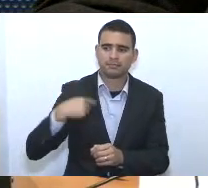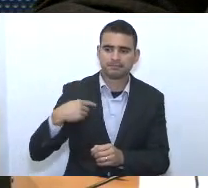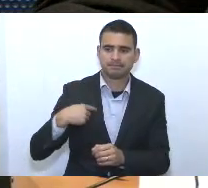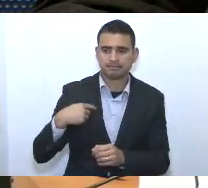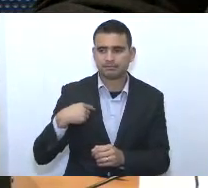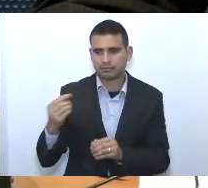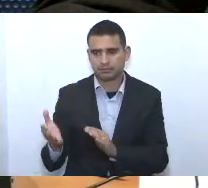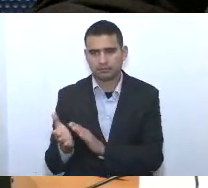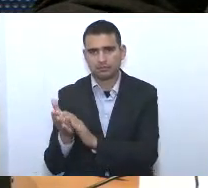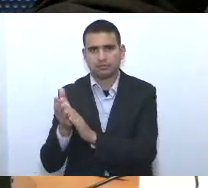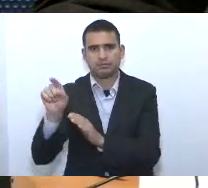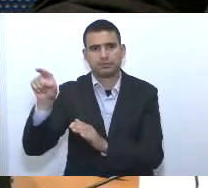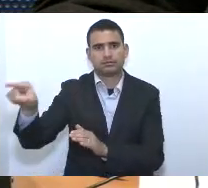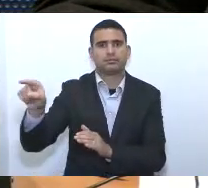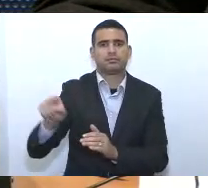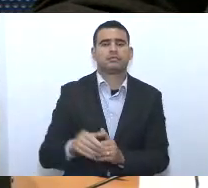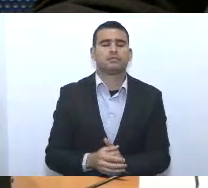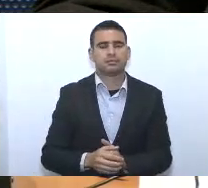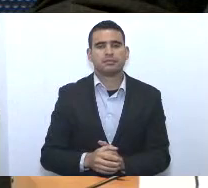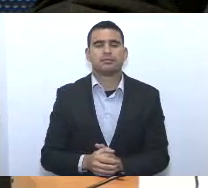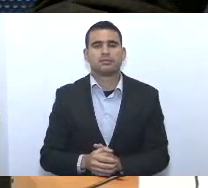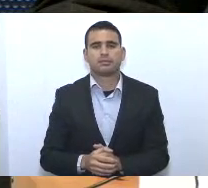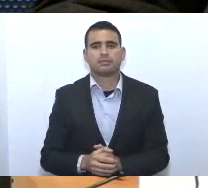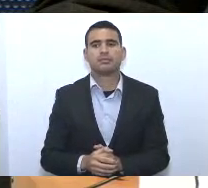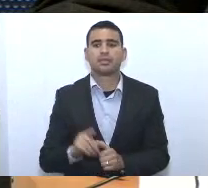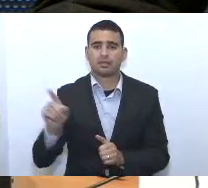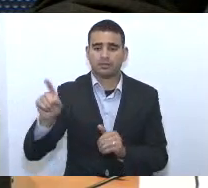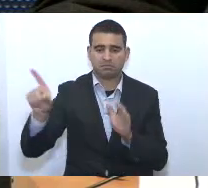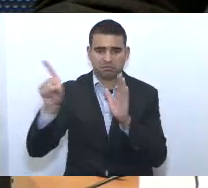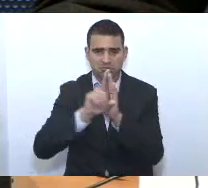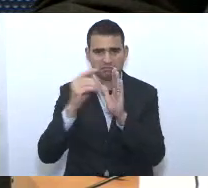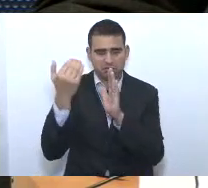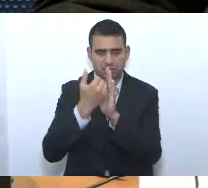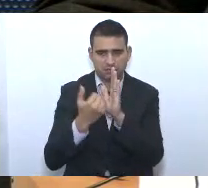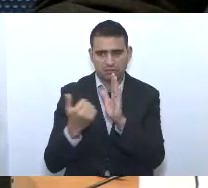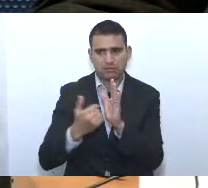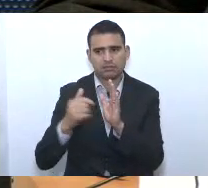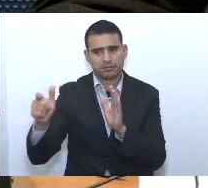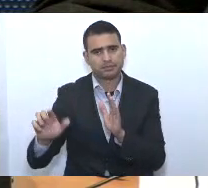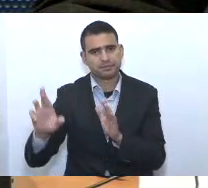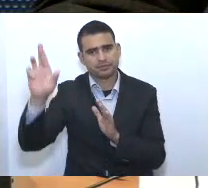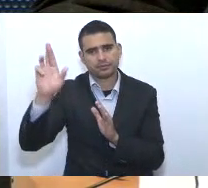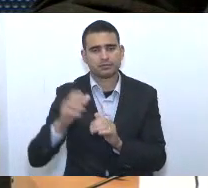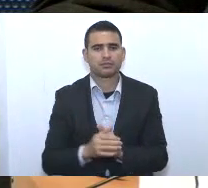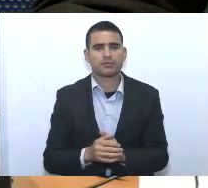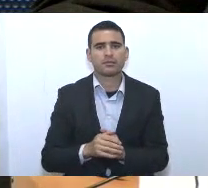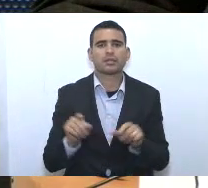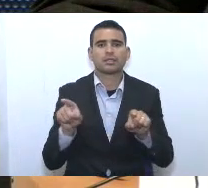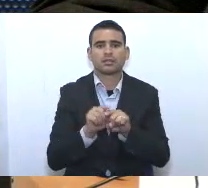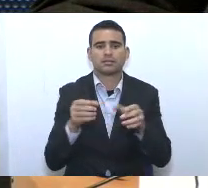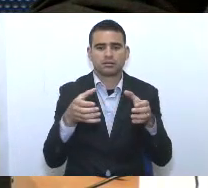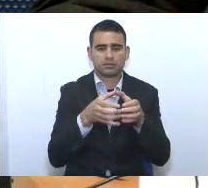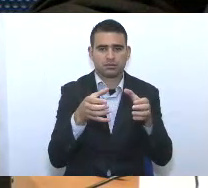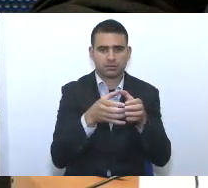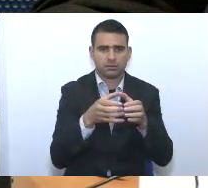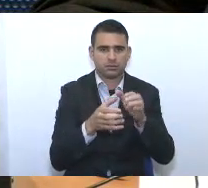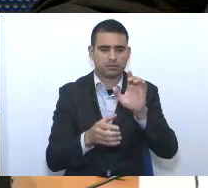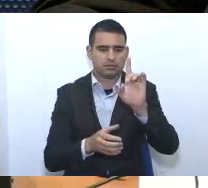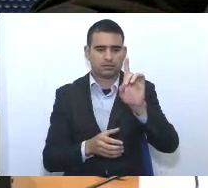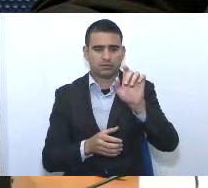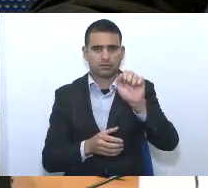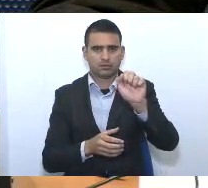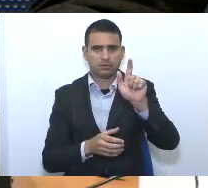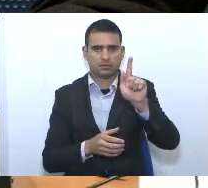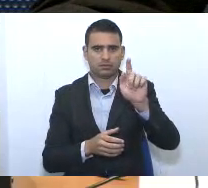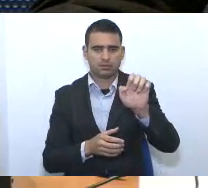pareceres sobre questões jurídicas que envolvem a administração. O DAGE, o Departamento de Assuntos